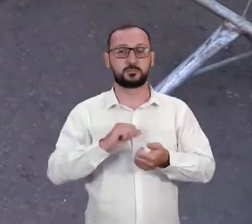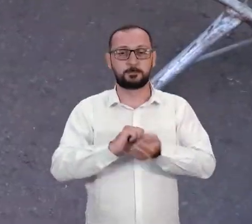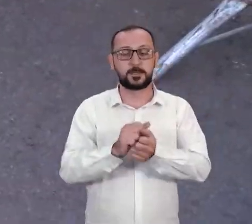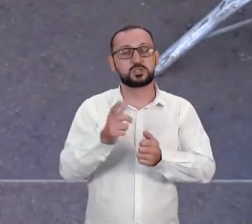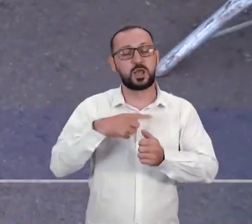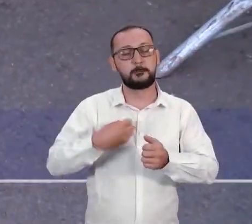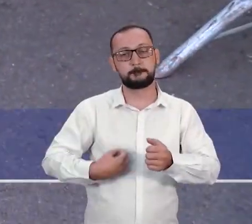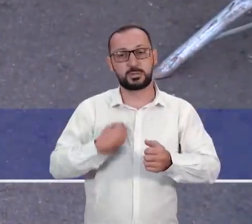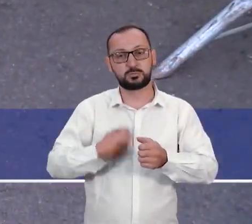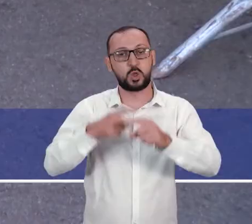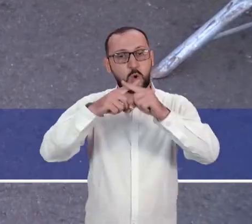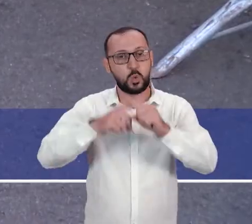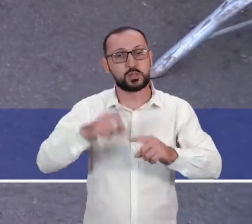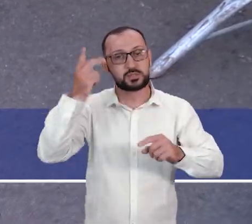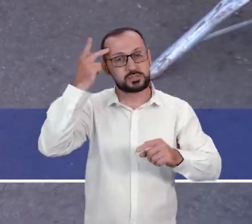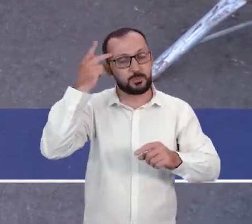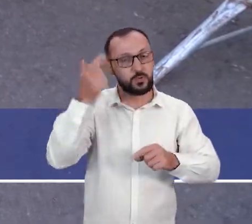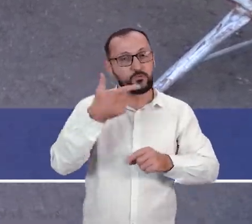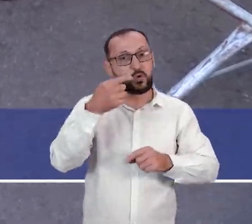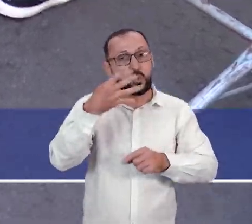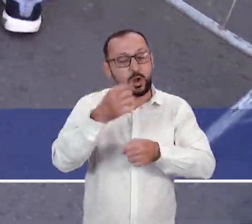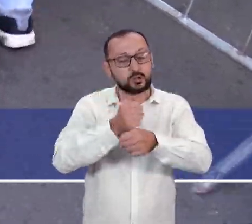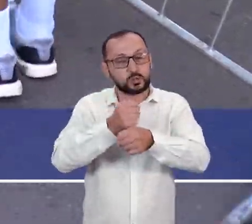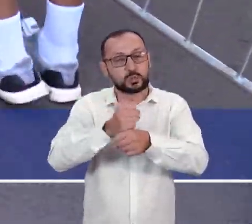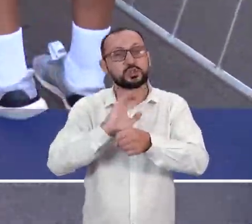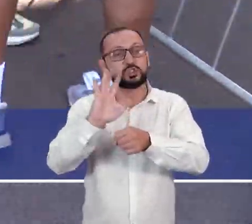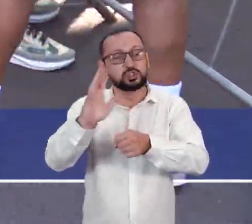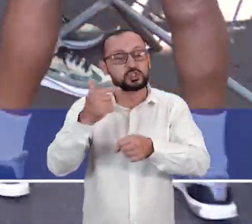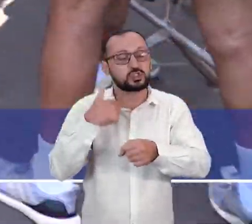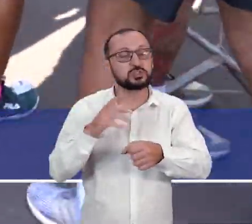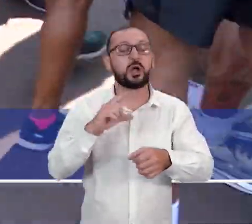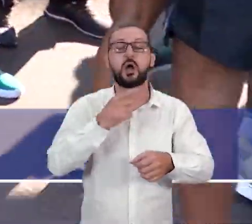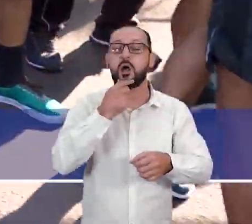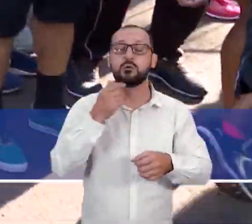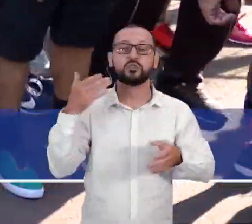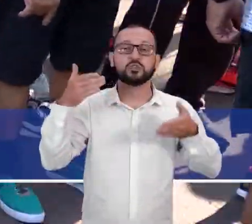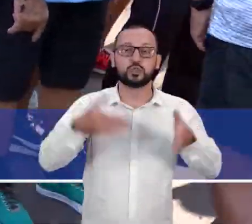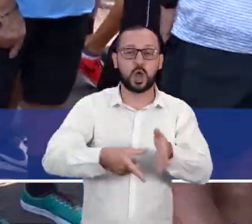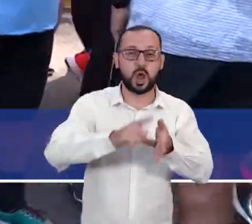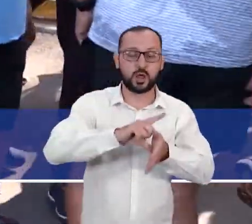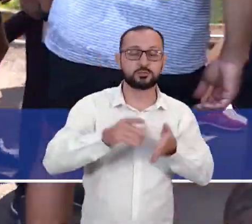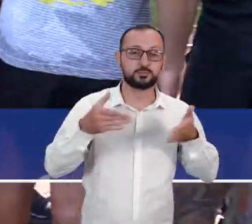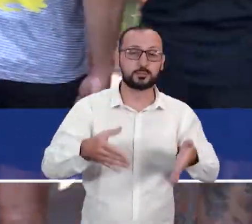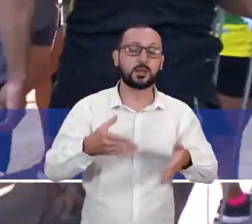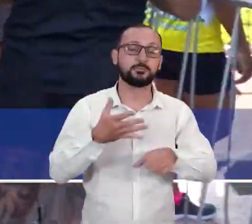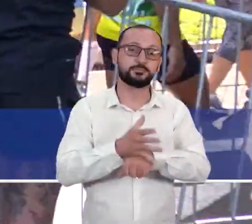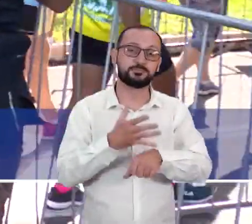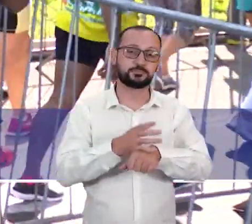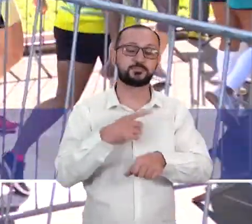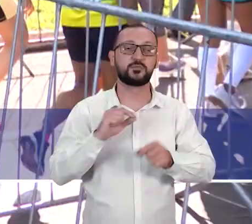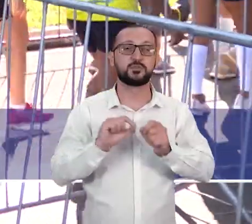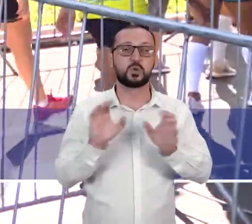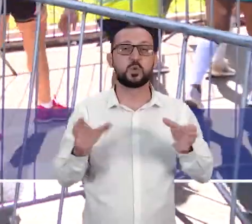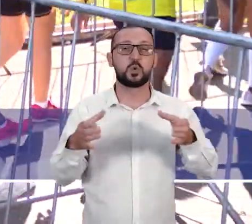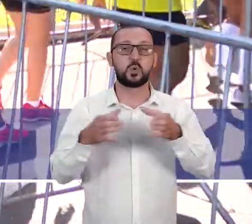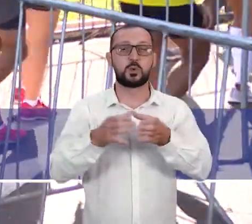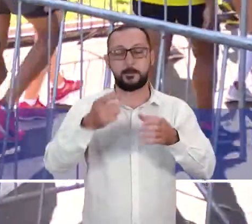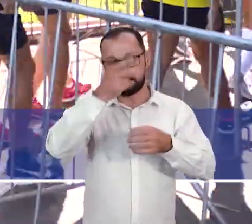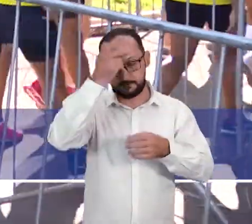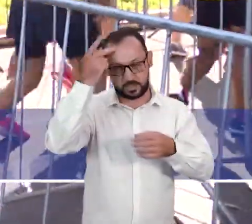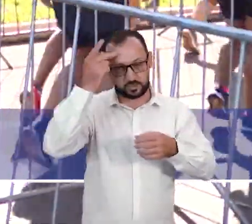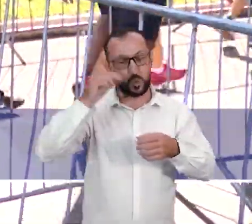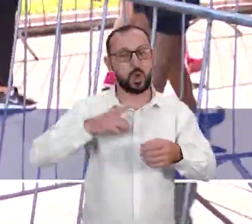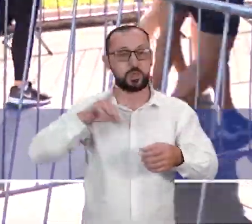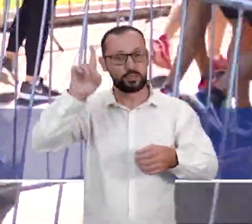bom. Competidor pela São Silvestre há 24 anos, Adriano Françonaldo também chegou cedo para a corrida. Competindo